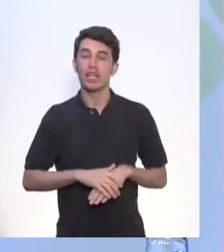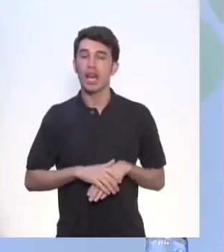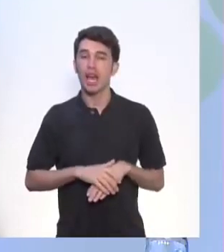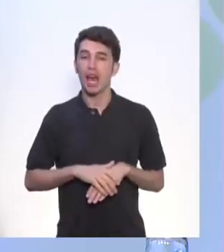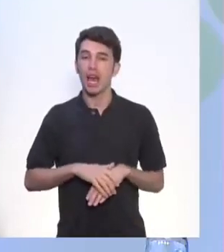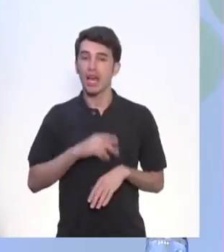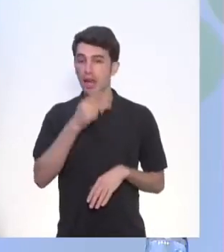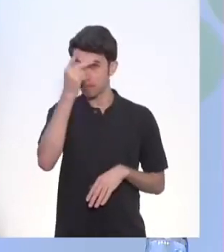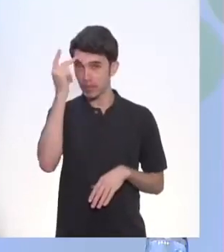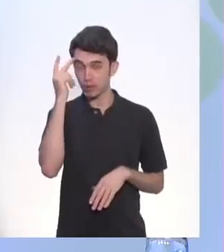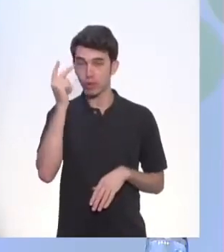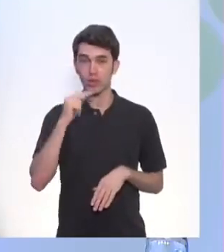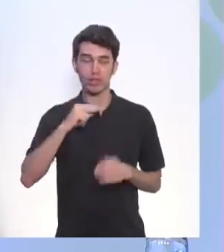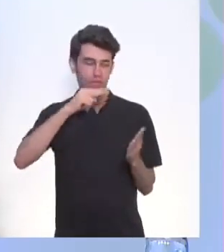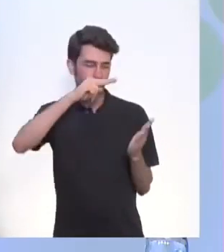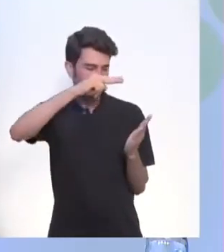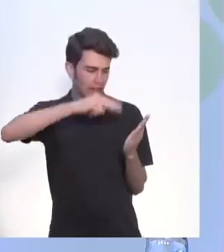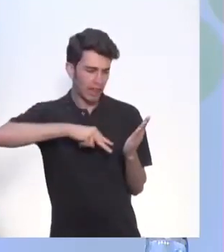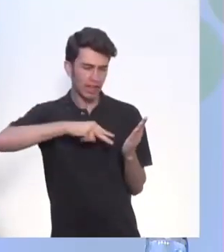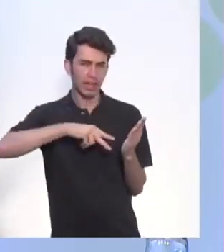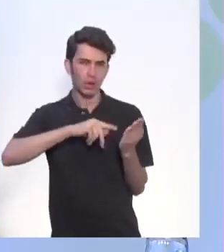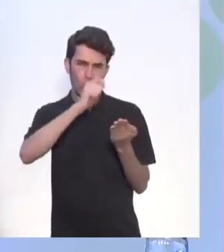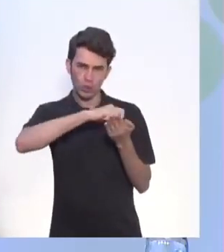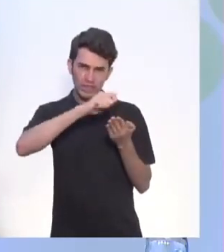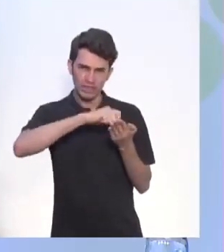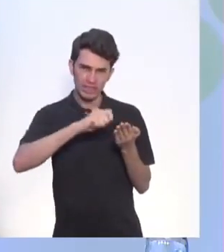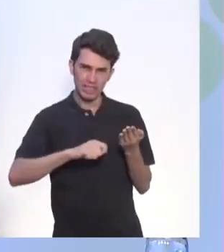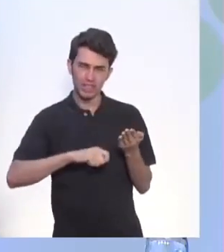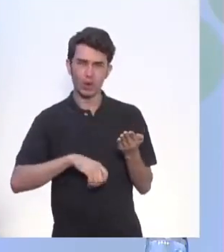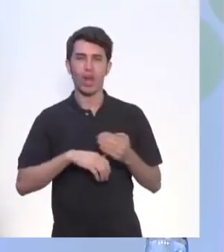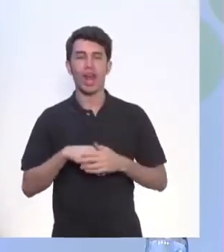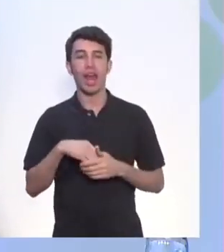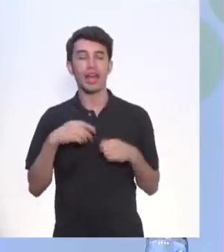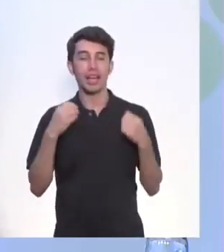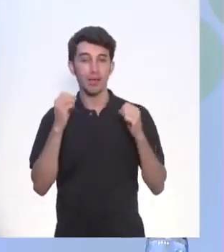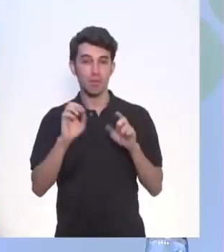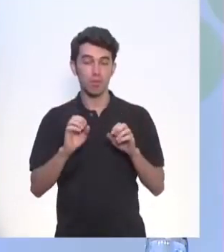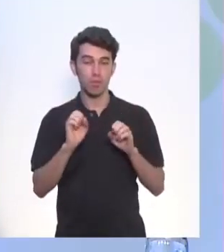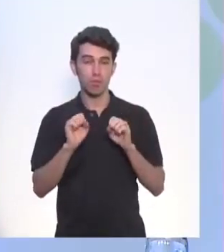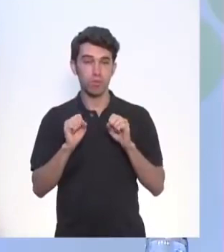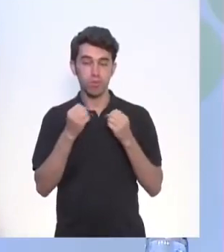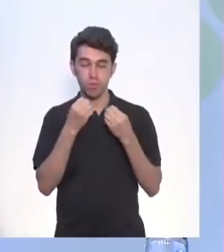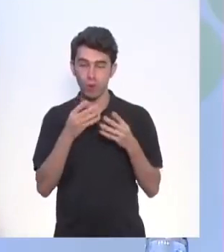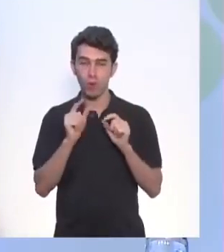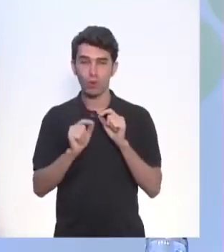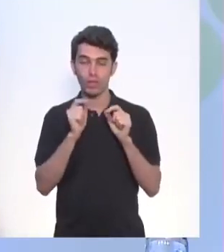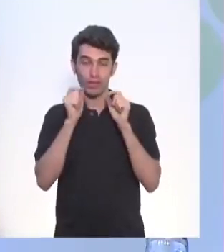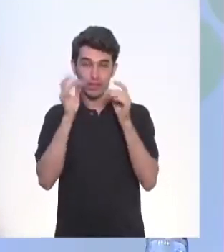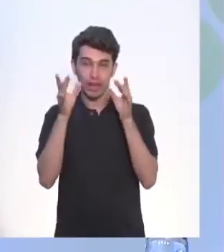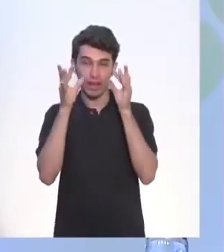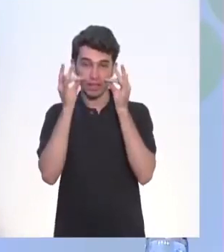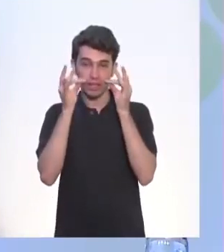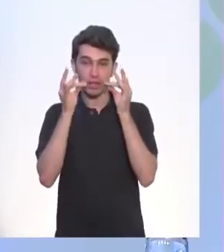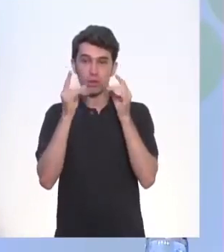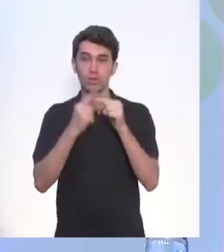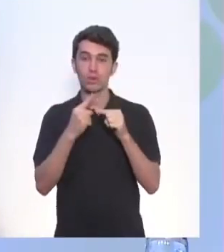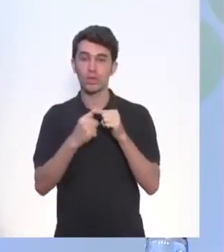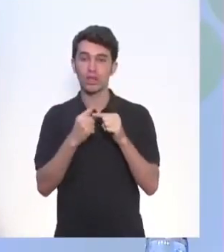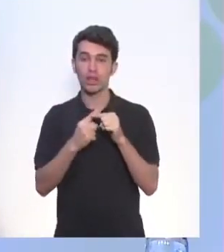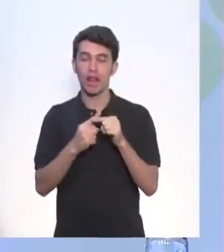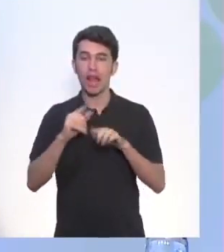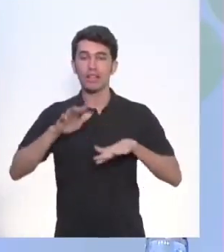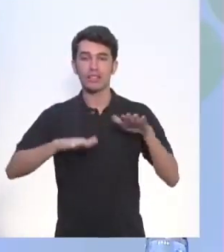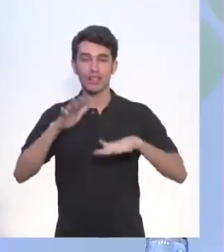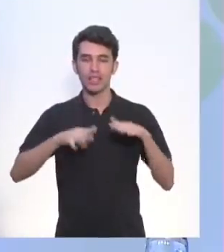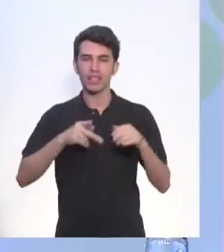quando você está lendo a parte escrita da entrevista, então é bom atentarmos o seguinte: normalmente na fala nós temos